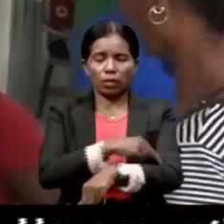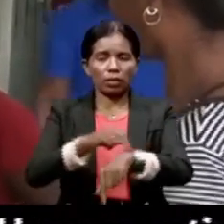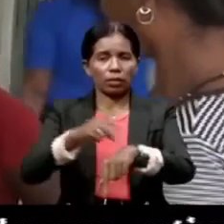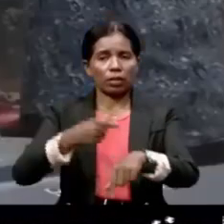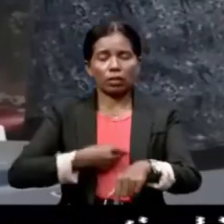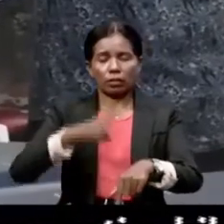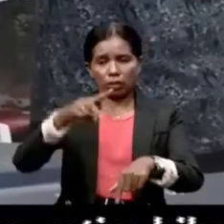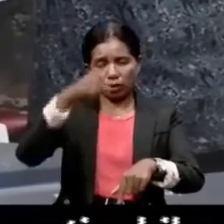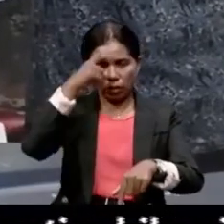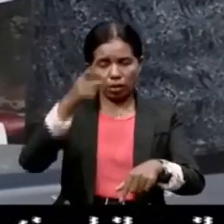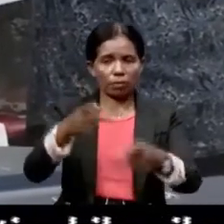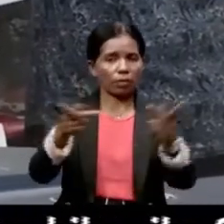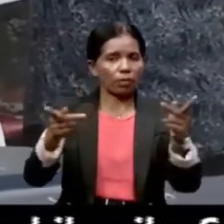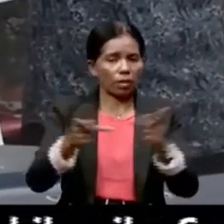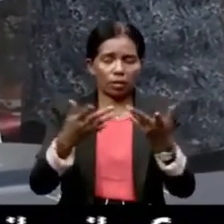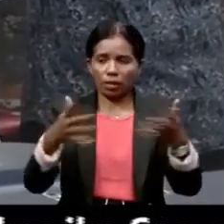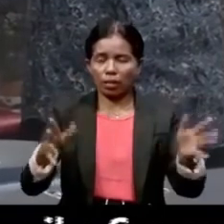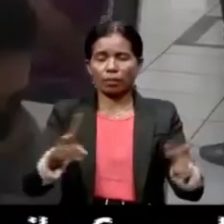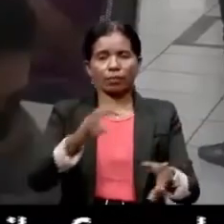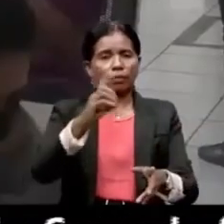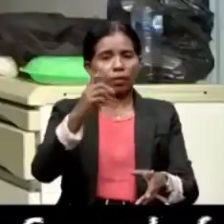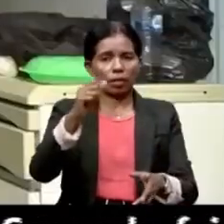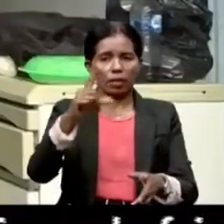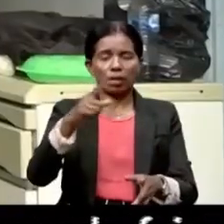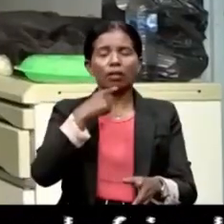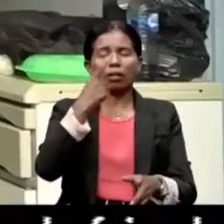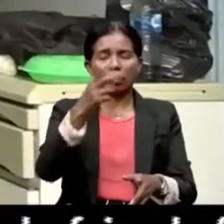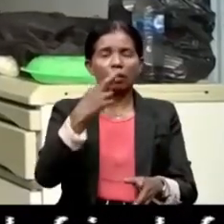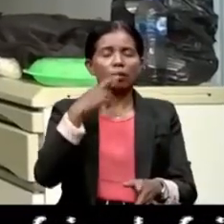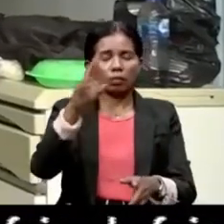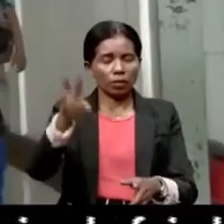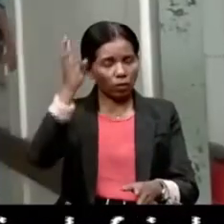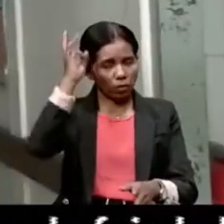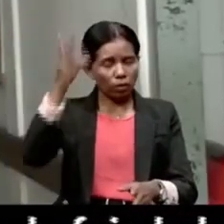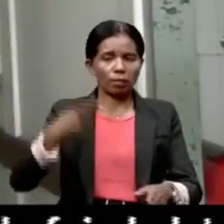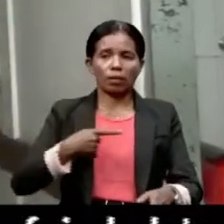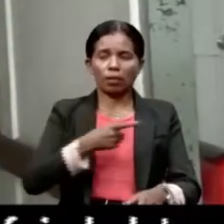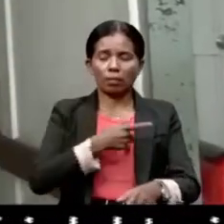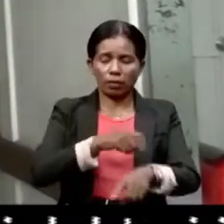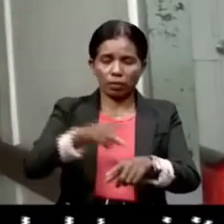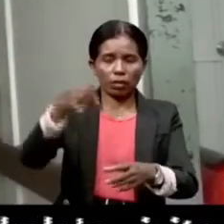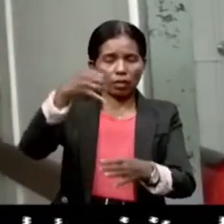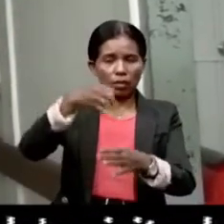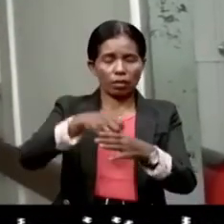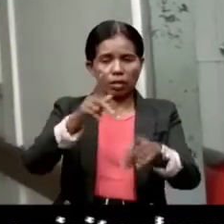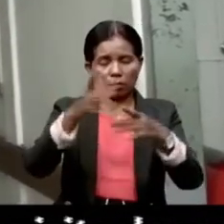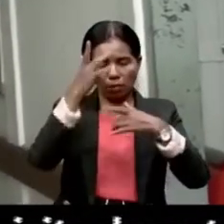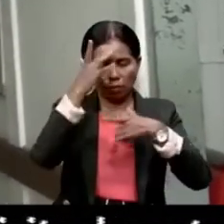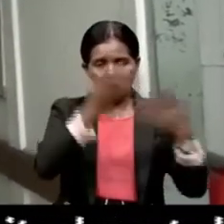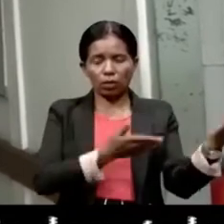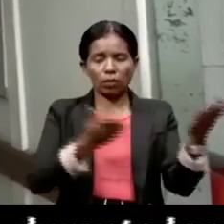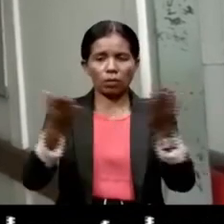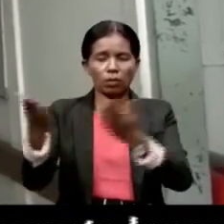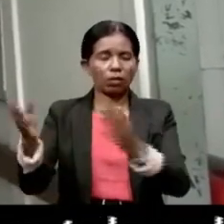Valadares, também espaço Lato. Vidal Hatole Hirakne, onde responde preocupação do Parlamento Nacional, inclui paciente transferência no